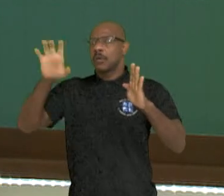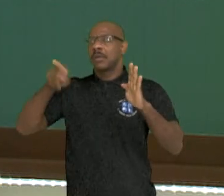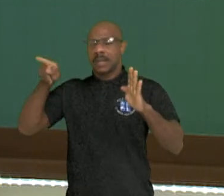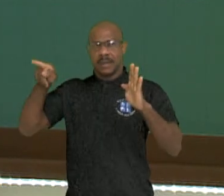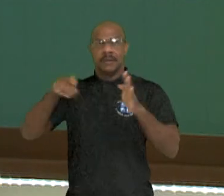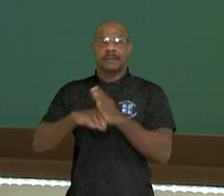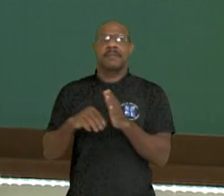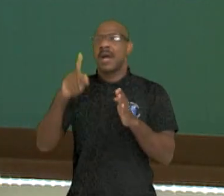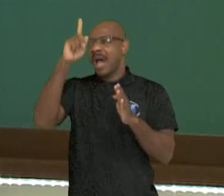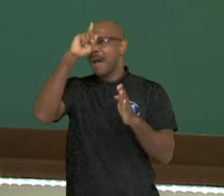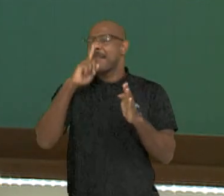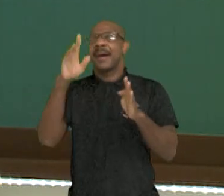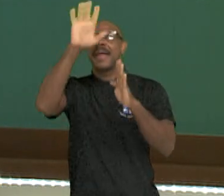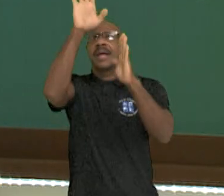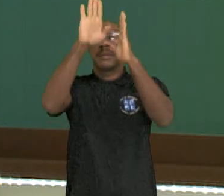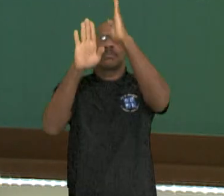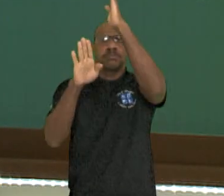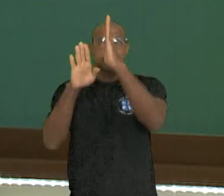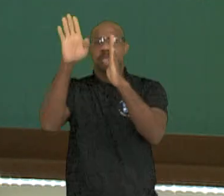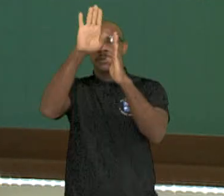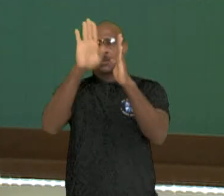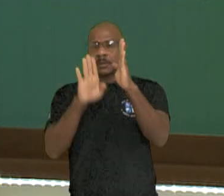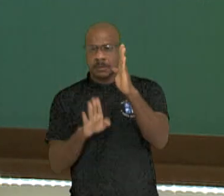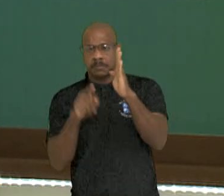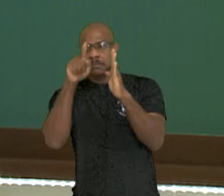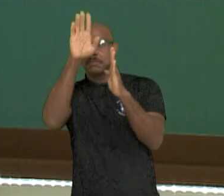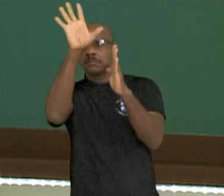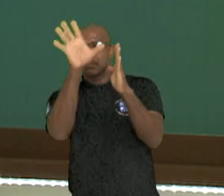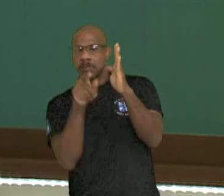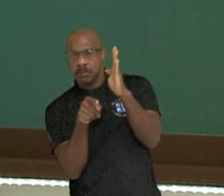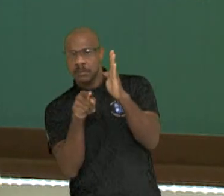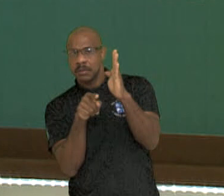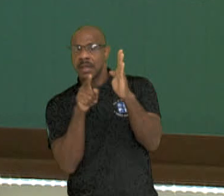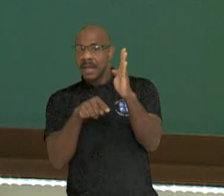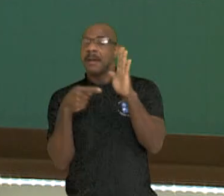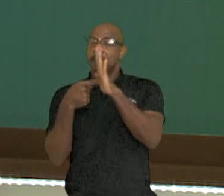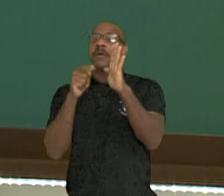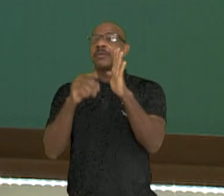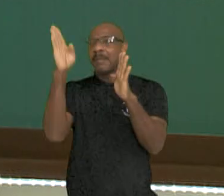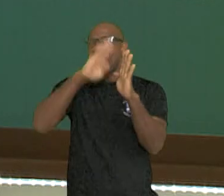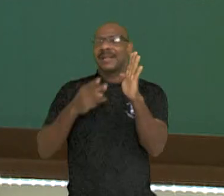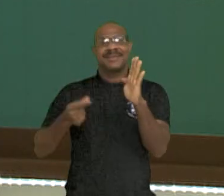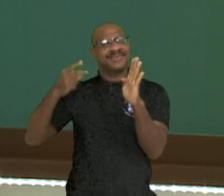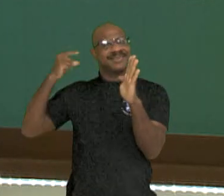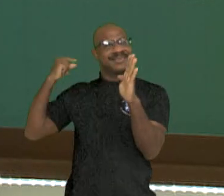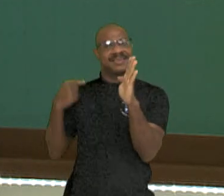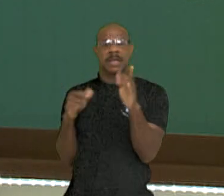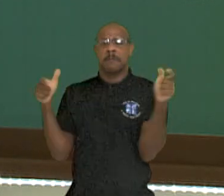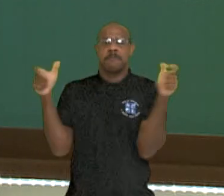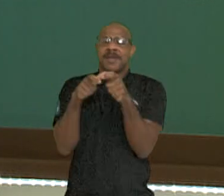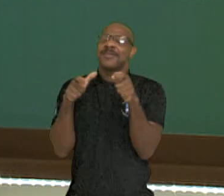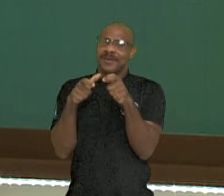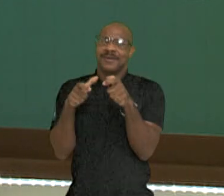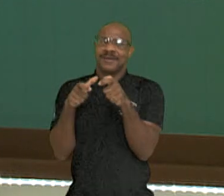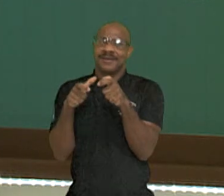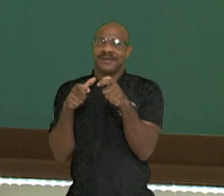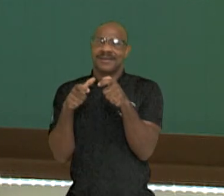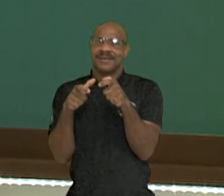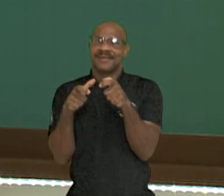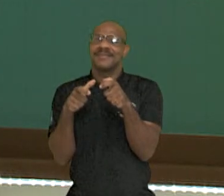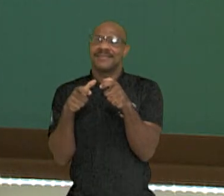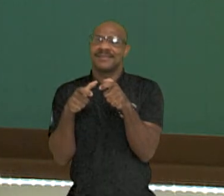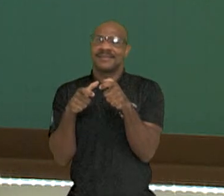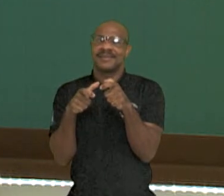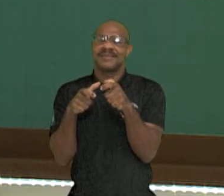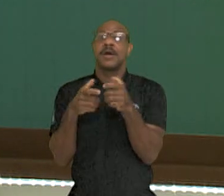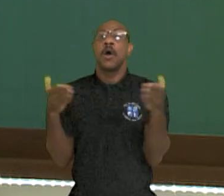em amarelo aqui indica justamente o que era o Brasil, que era muito menor do que é o tamanho